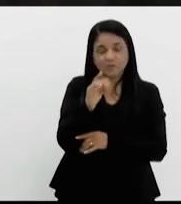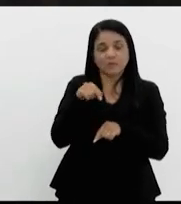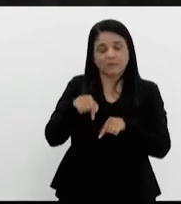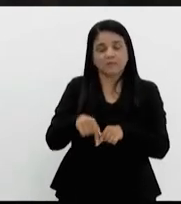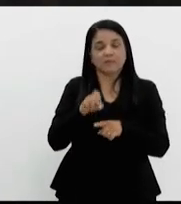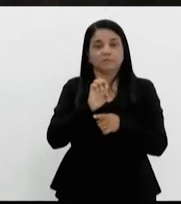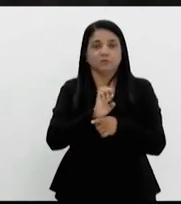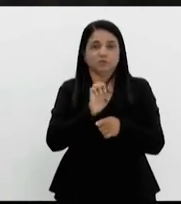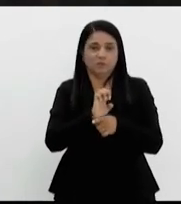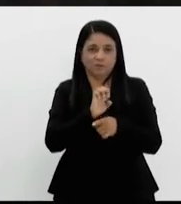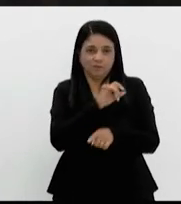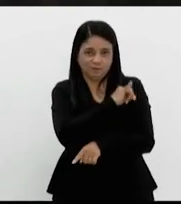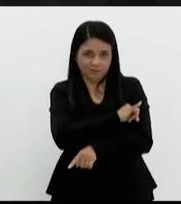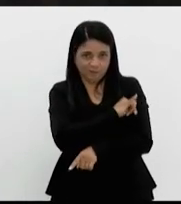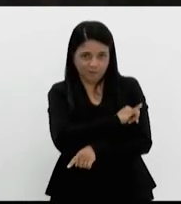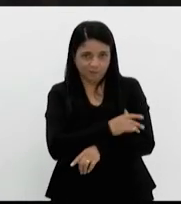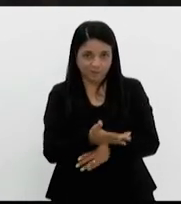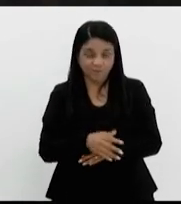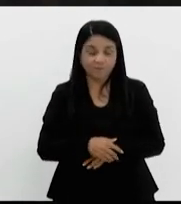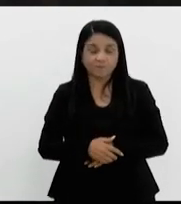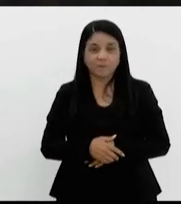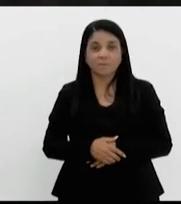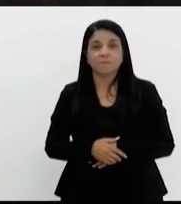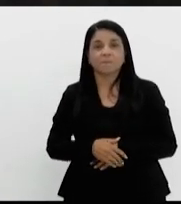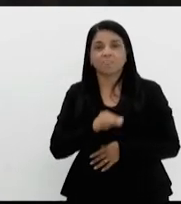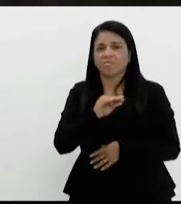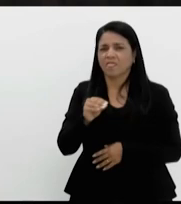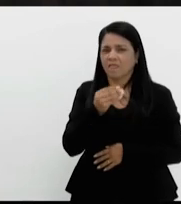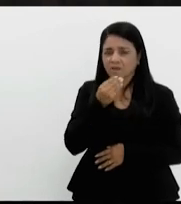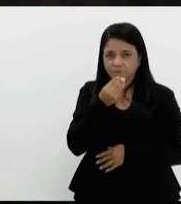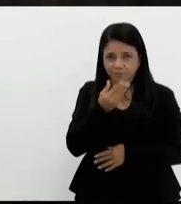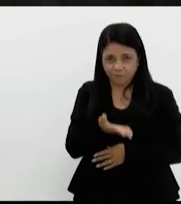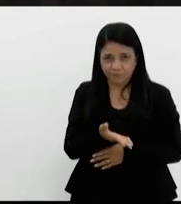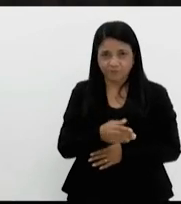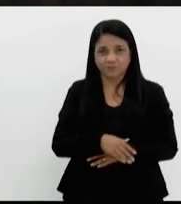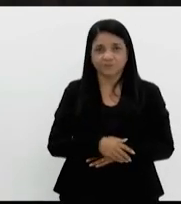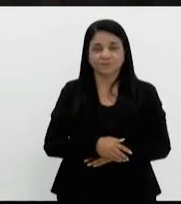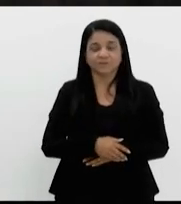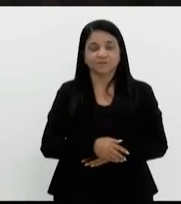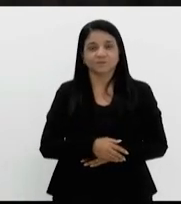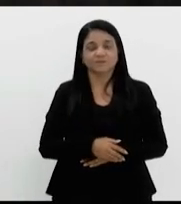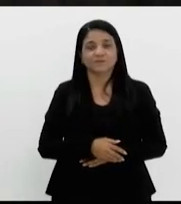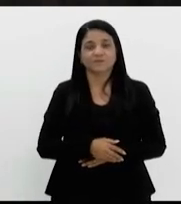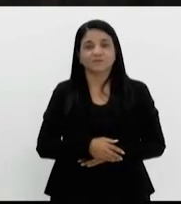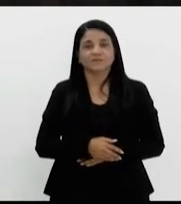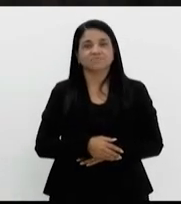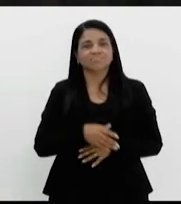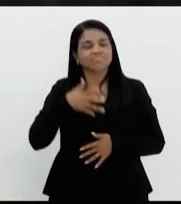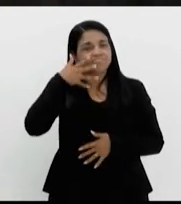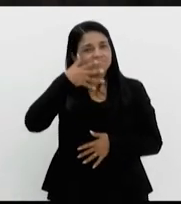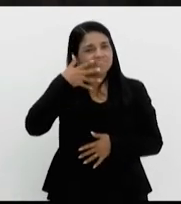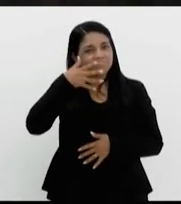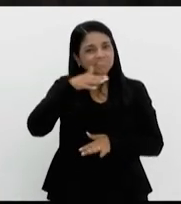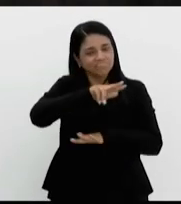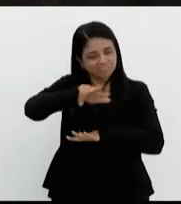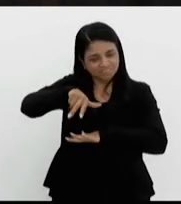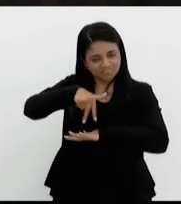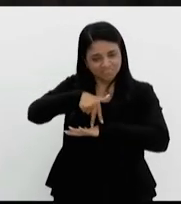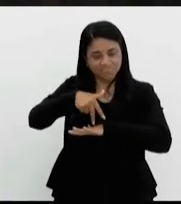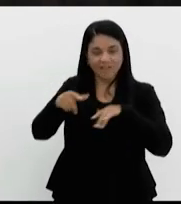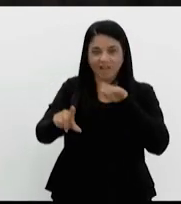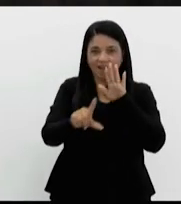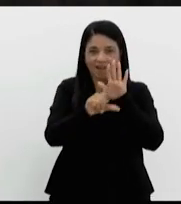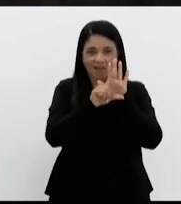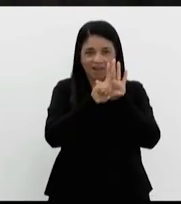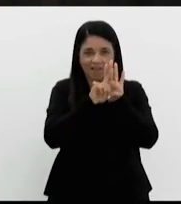Janeiro. Eu quero aproveitar essa oportunidade para falar um pouquinho sobre a lei